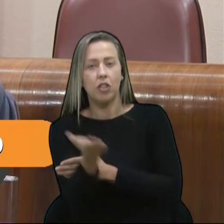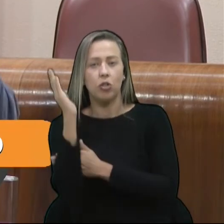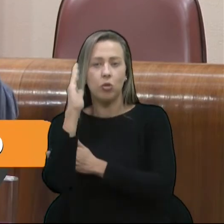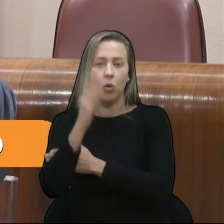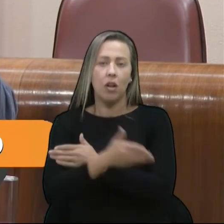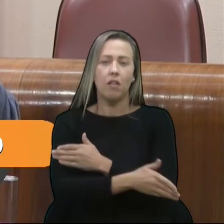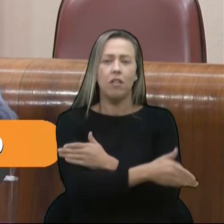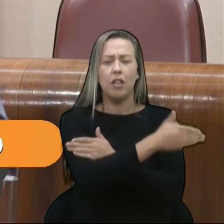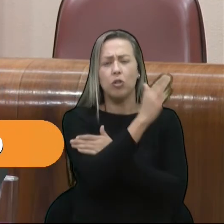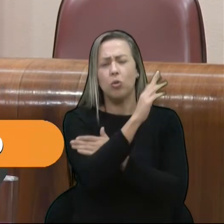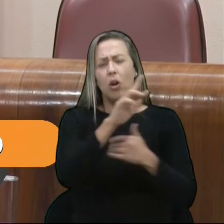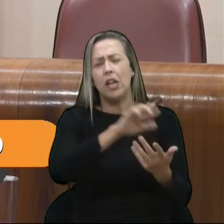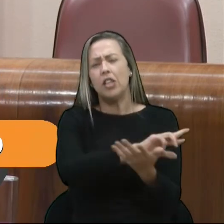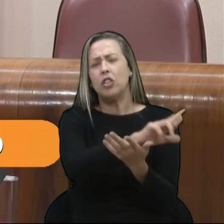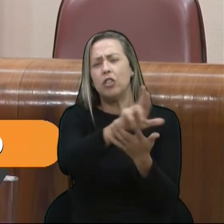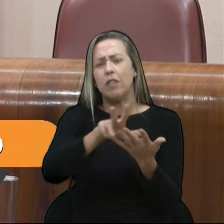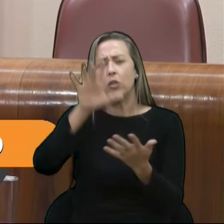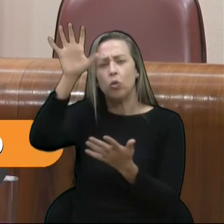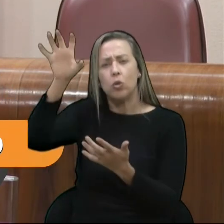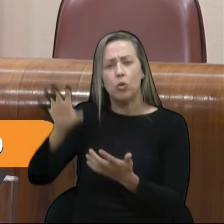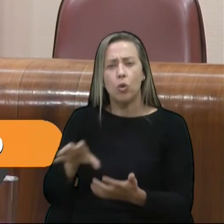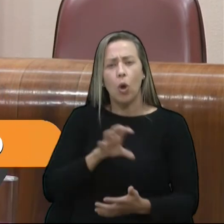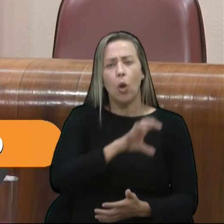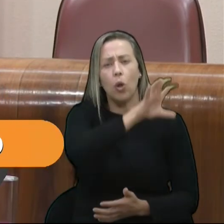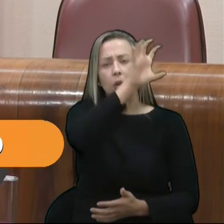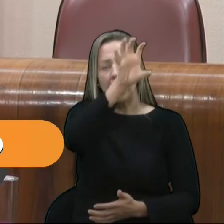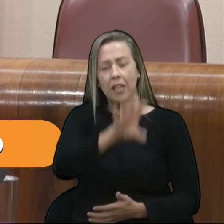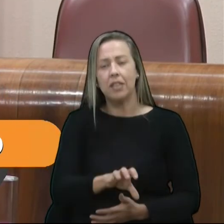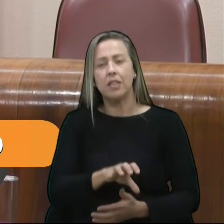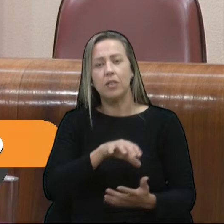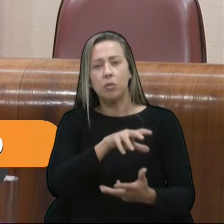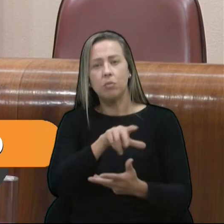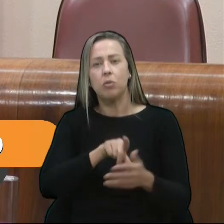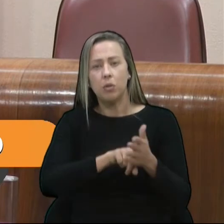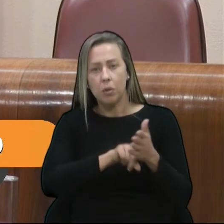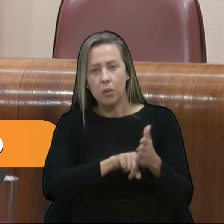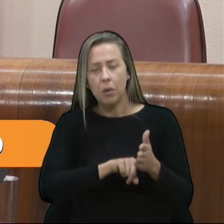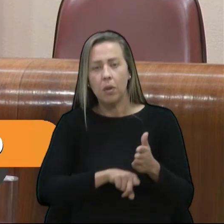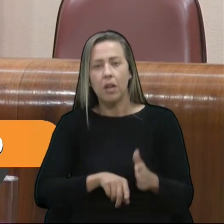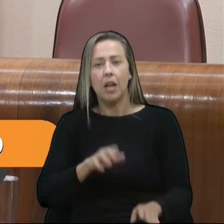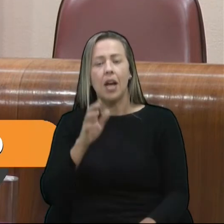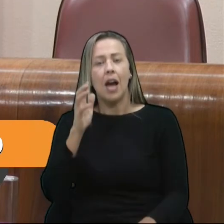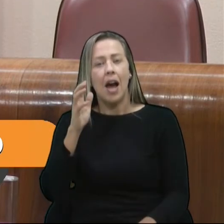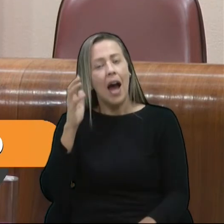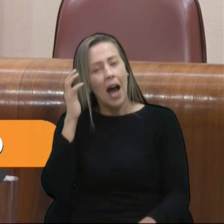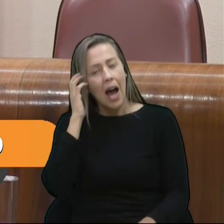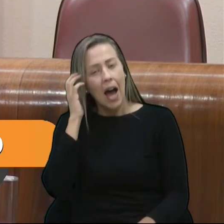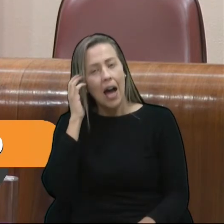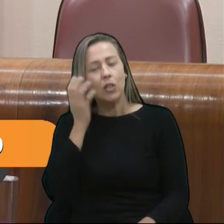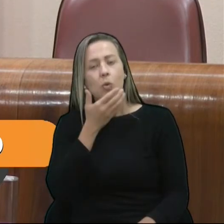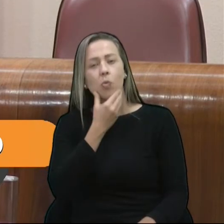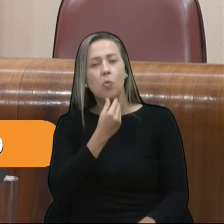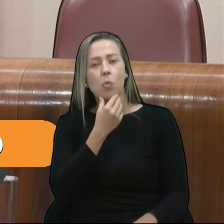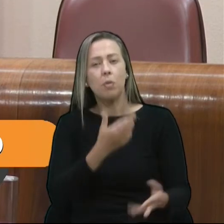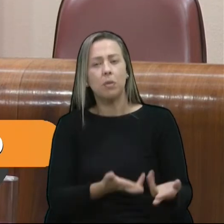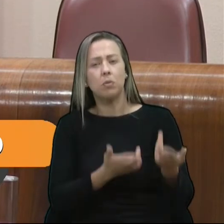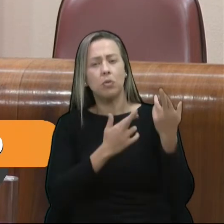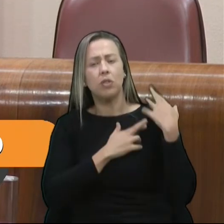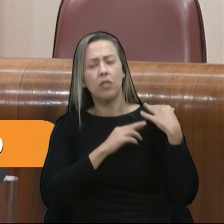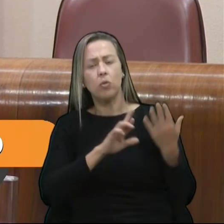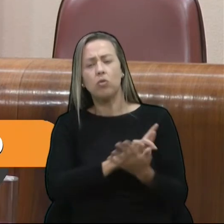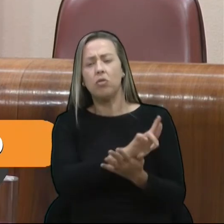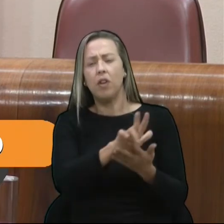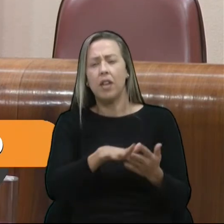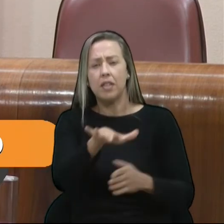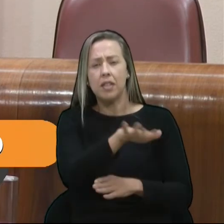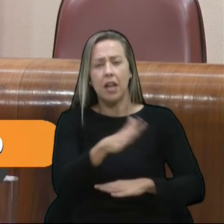fronteiras, Ásia, continentes diferentes, um pesquisador, rádio, um homem das mídias, diferentes plataformas